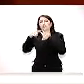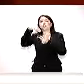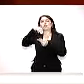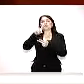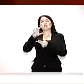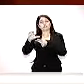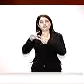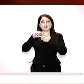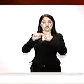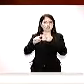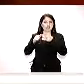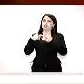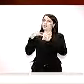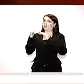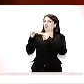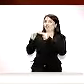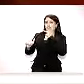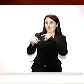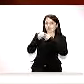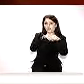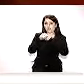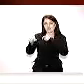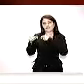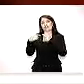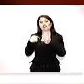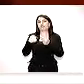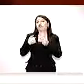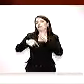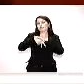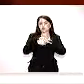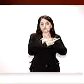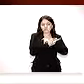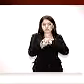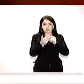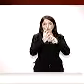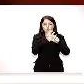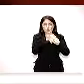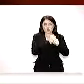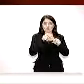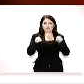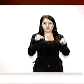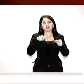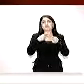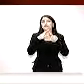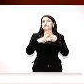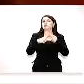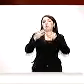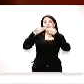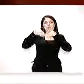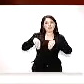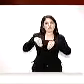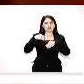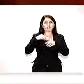contas pela emissão de parecer prévio desfavorável às contas em exame sem prejuízo das